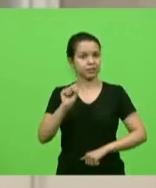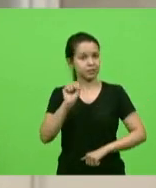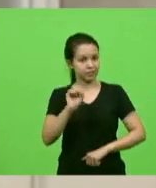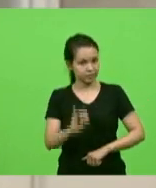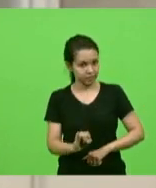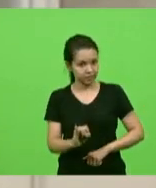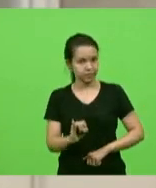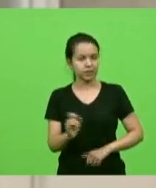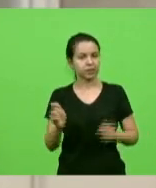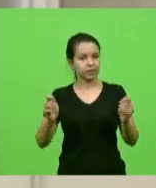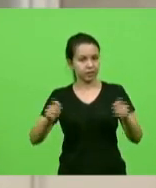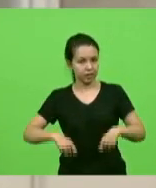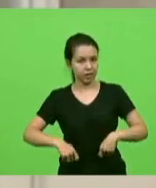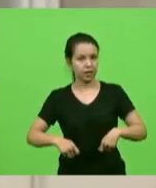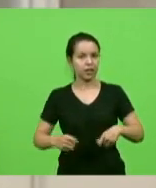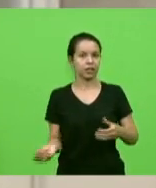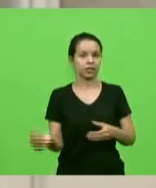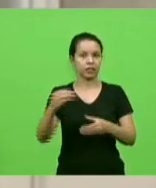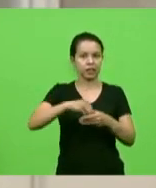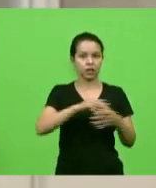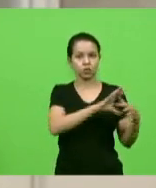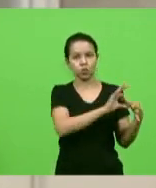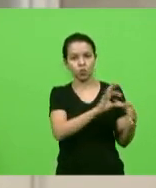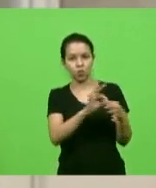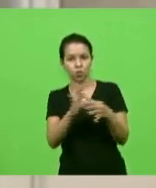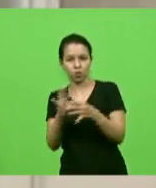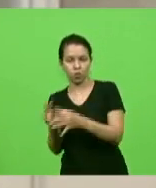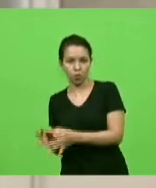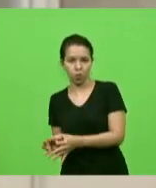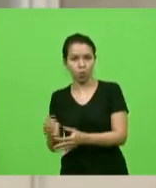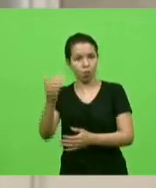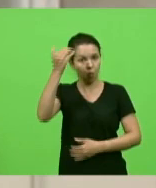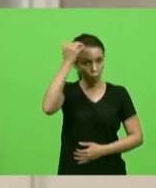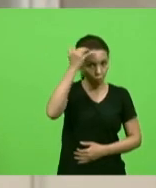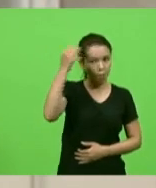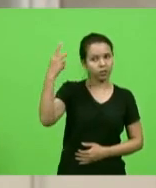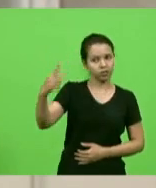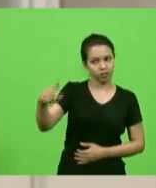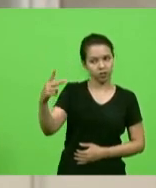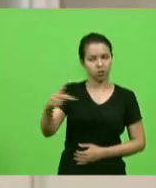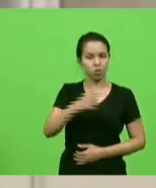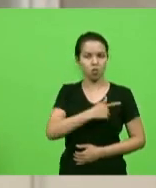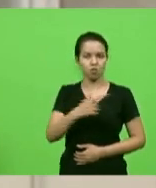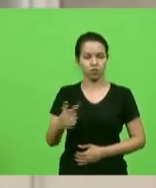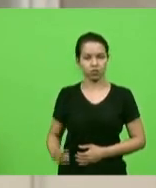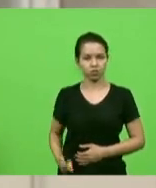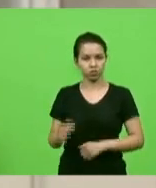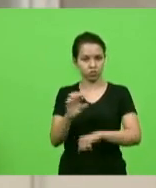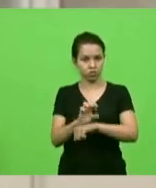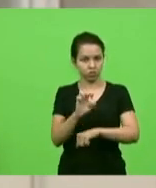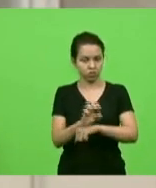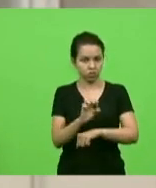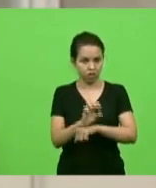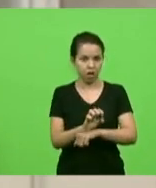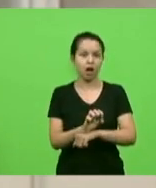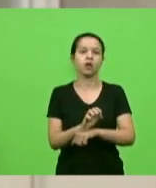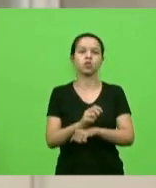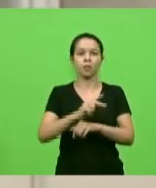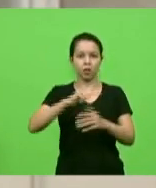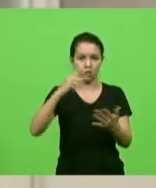dentro desse contexto a responsabilizar o governador do estado pela infração